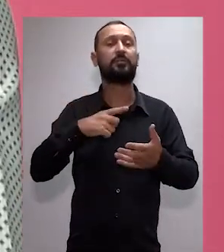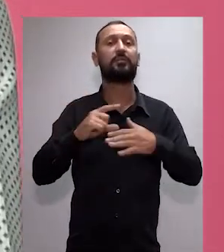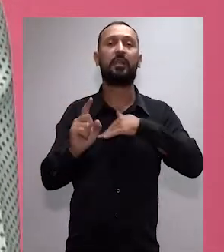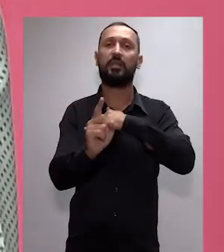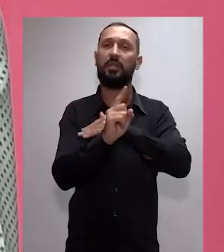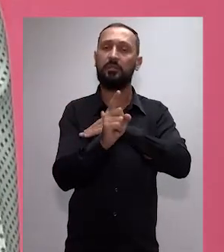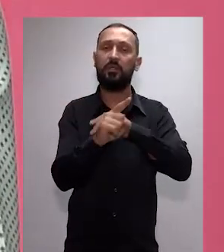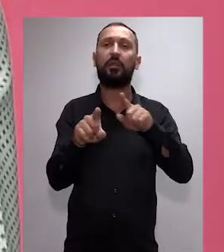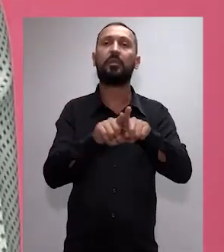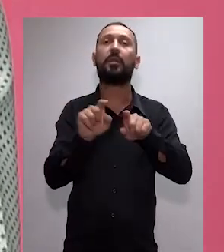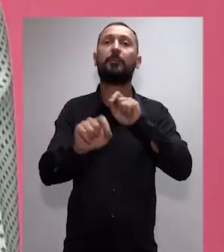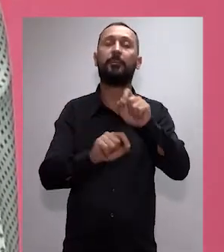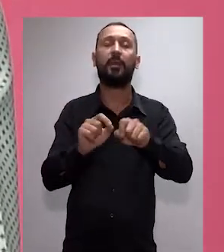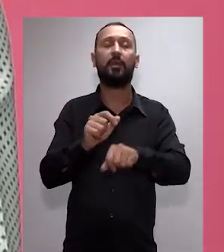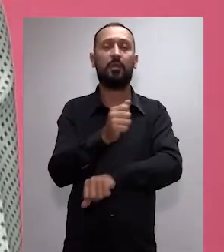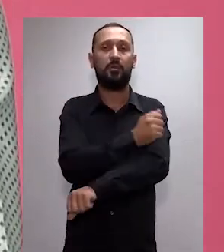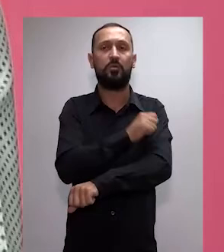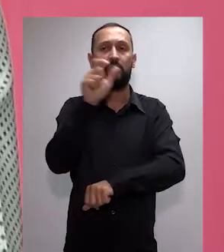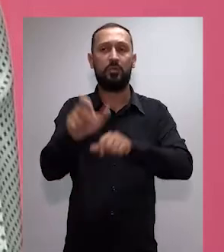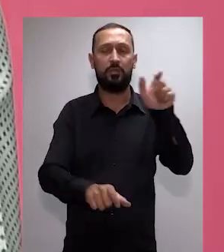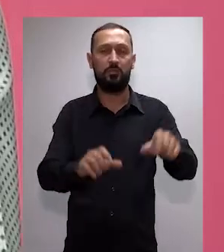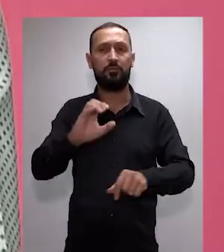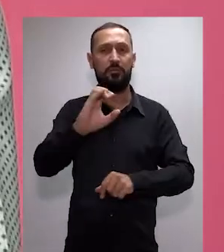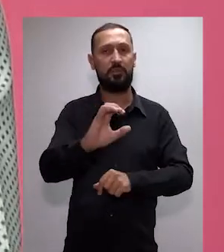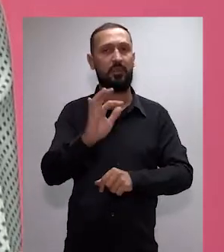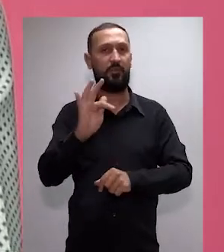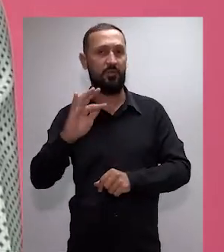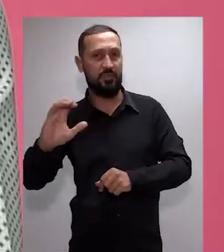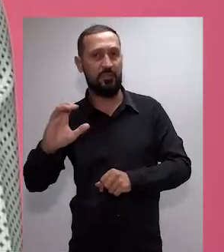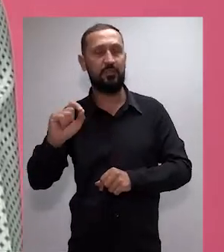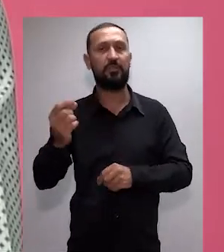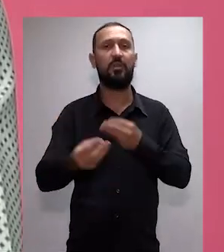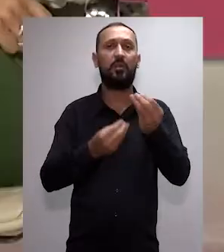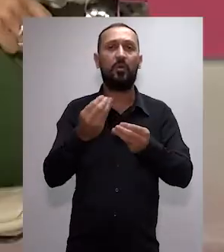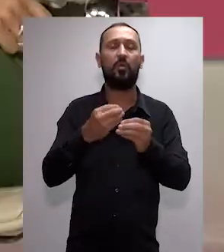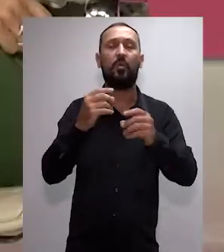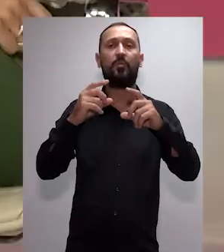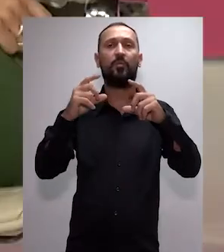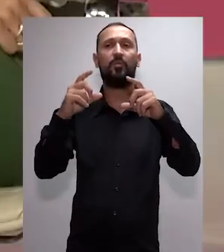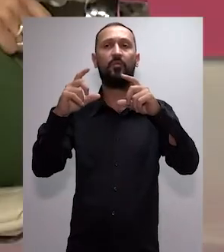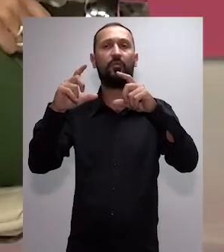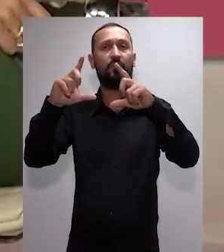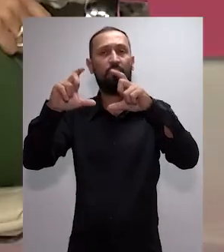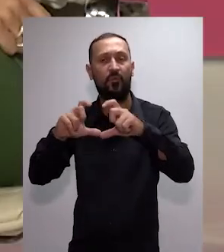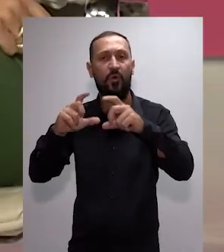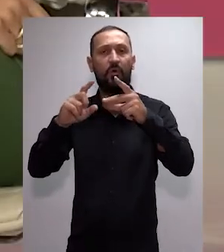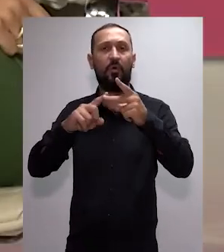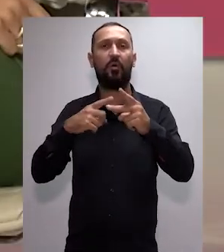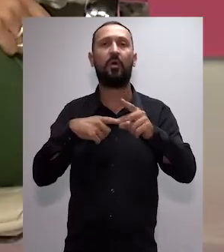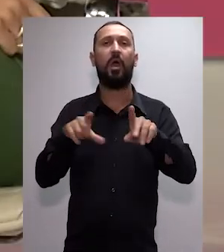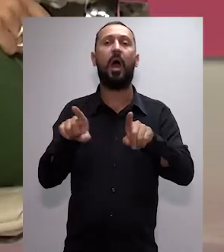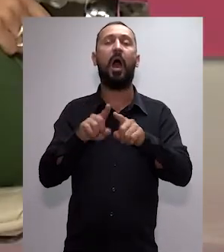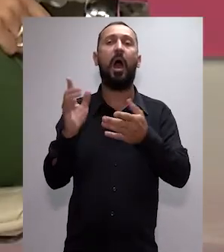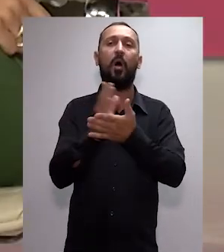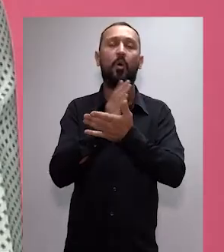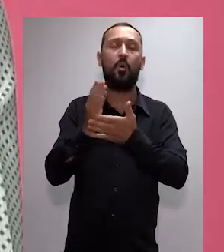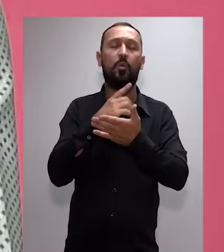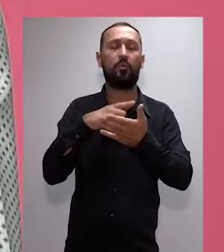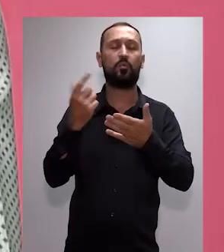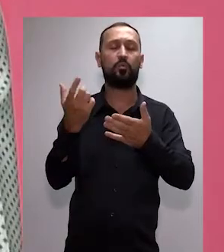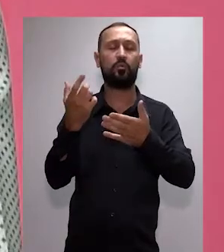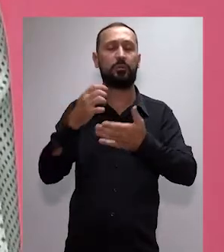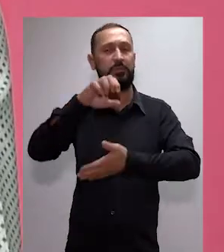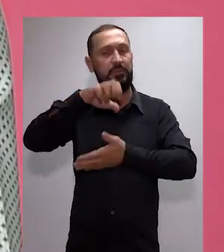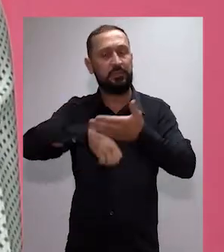fazendo atendimentos também aos alunos do CFC, como captura de imagem, exames